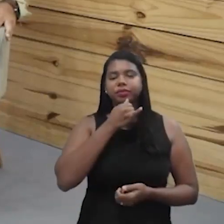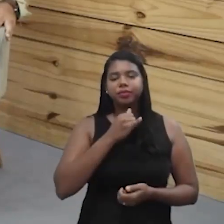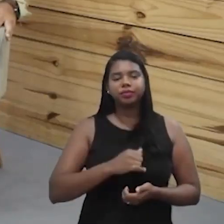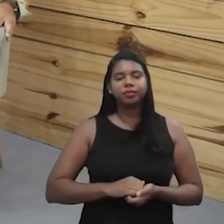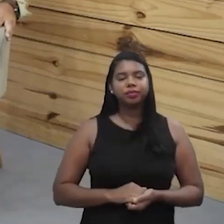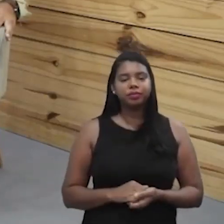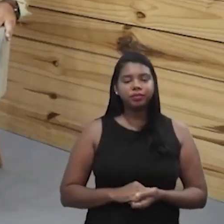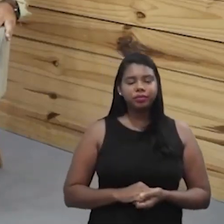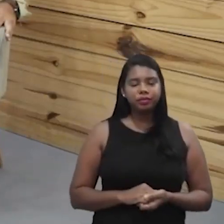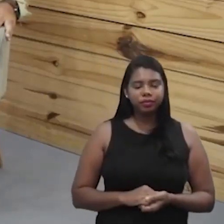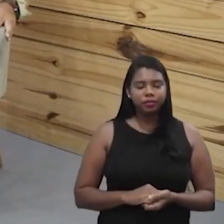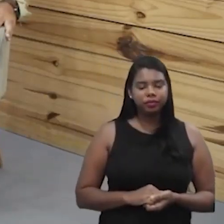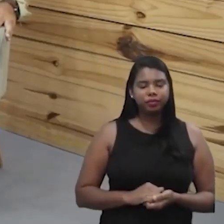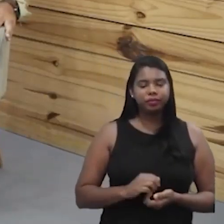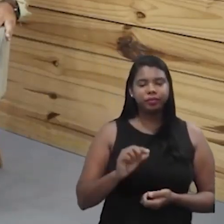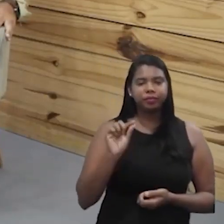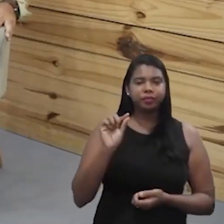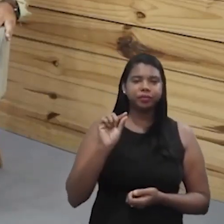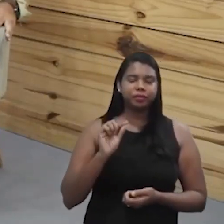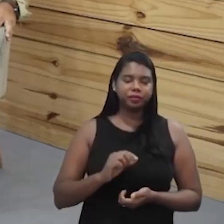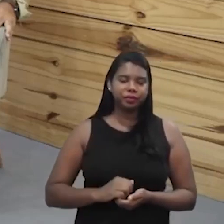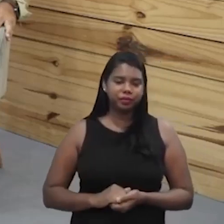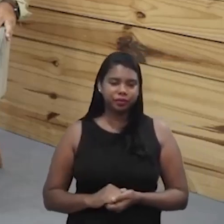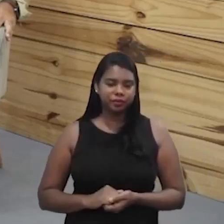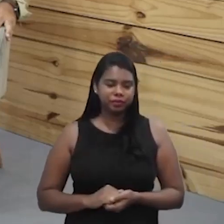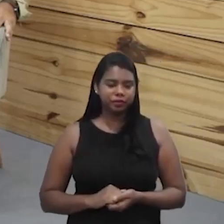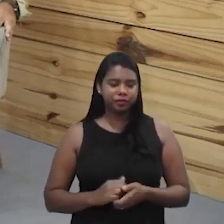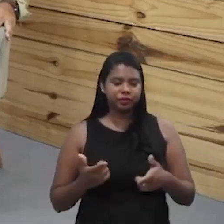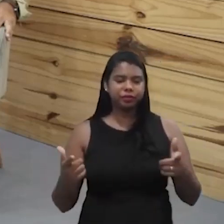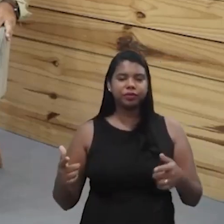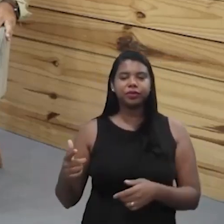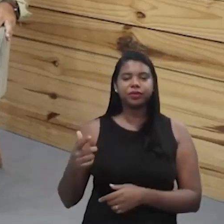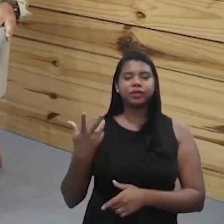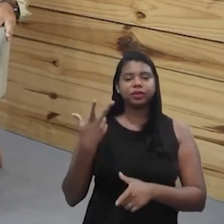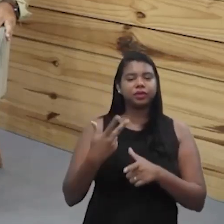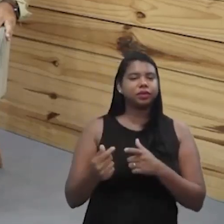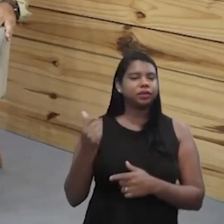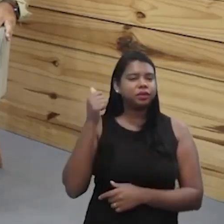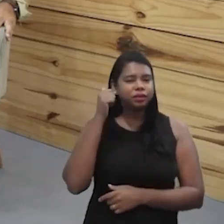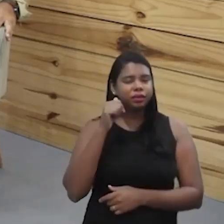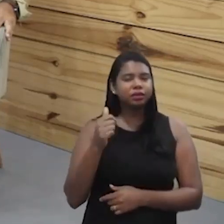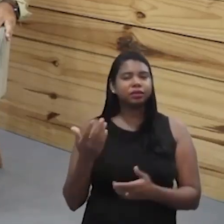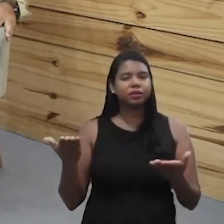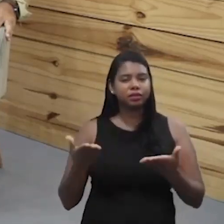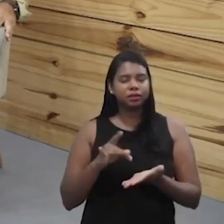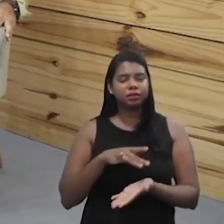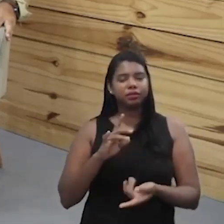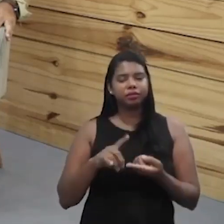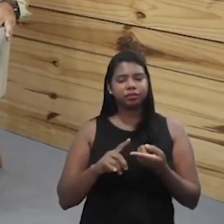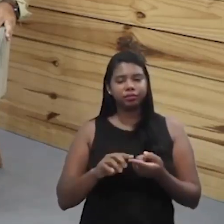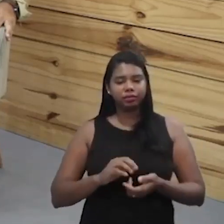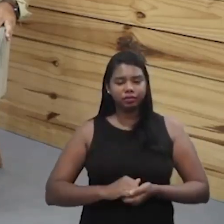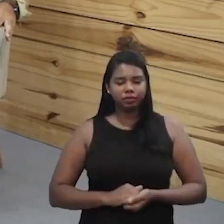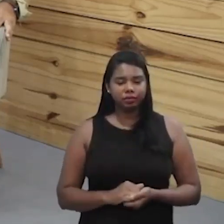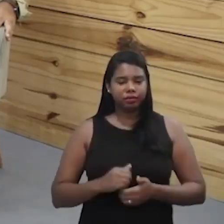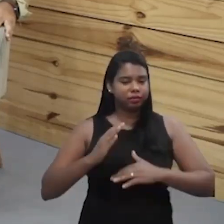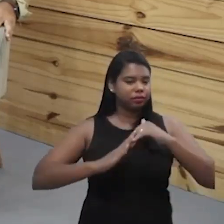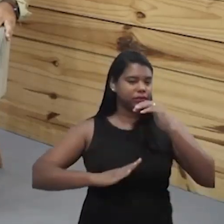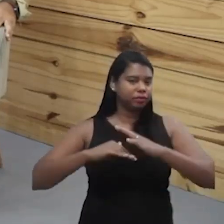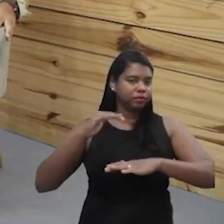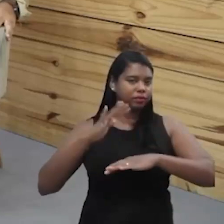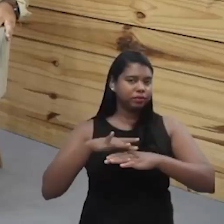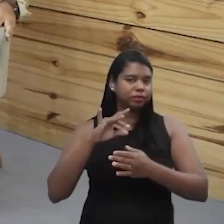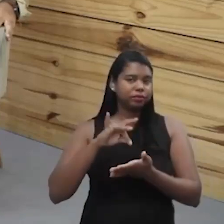um marketing que ele é amplo, a gente consegue utilizar em várias áreas aí, em várias